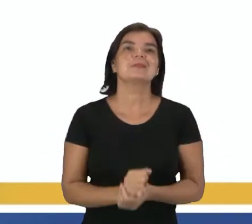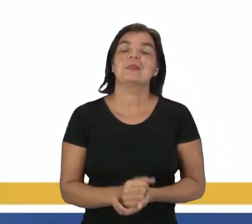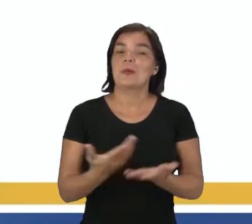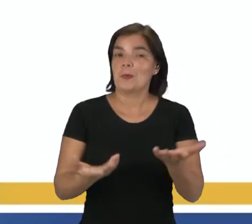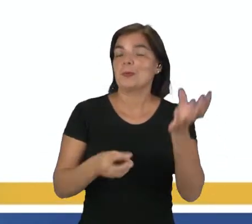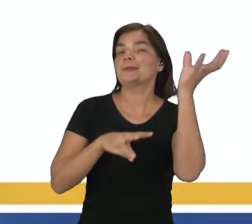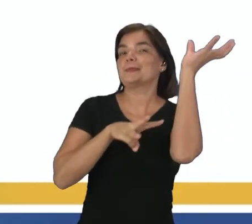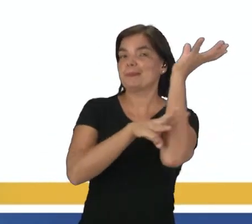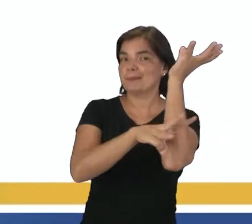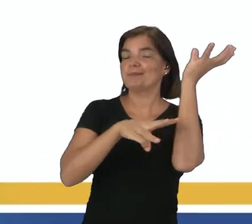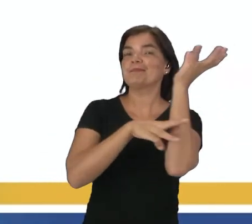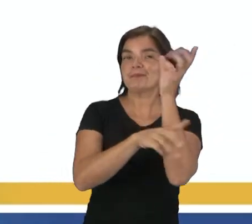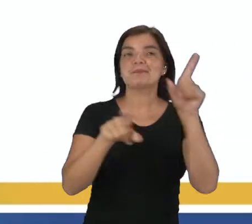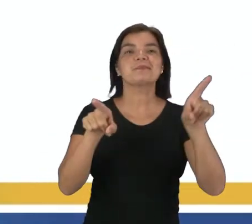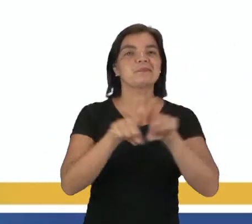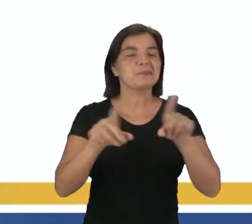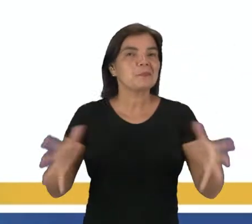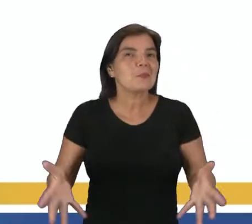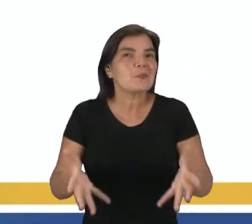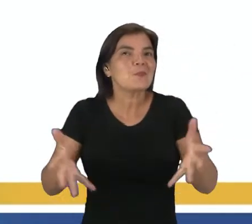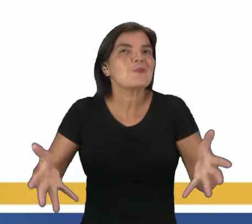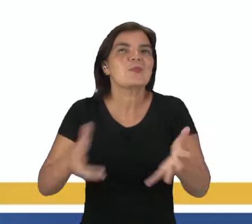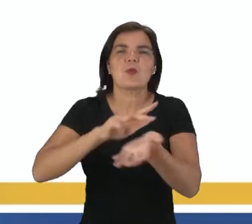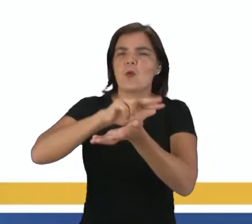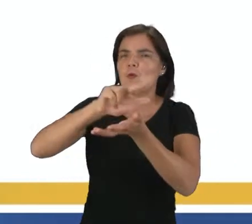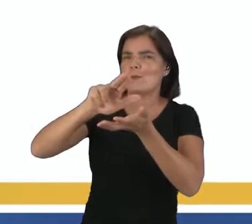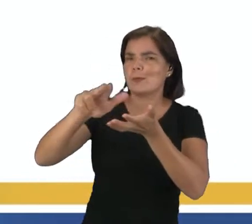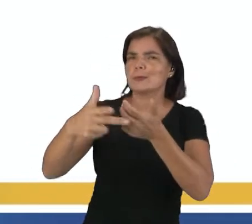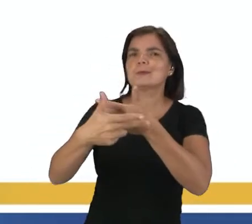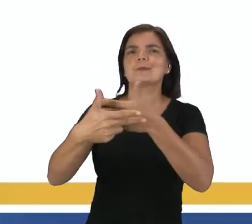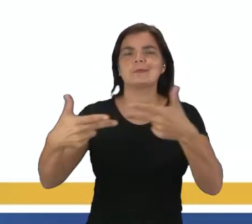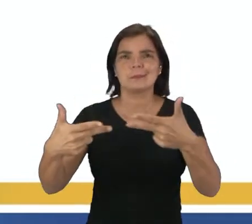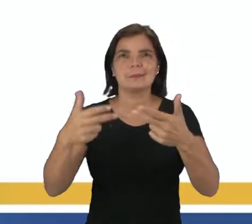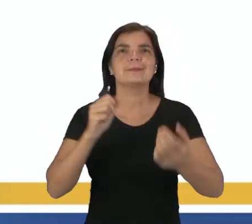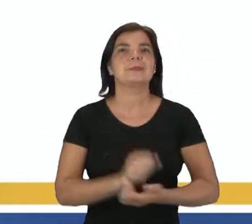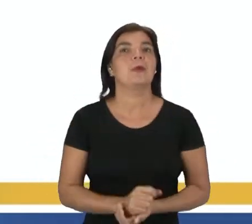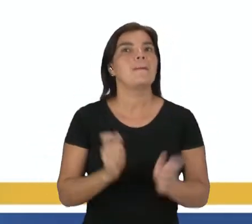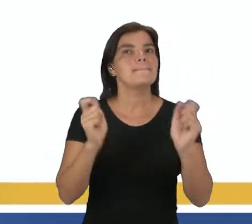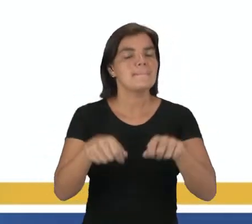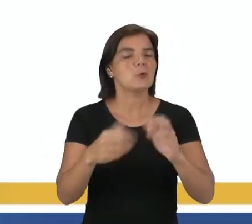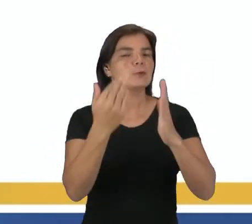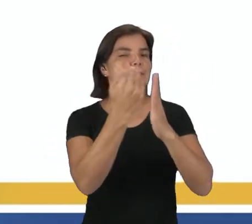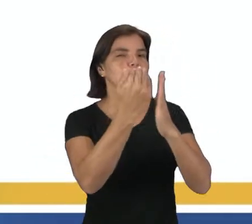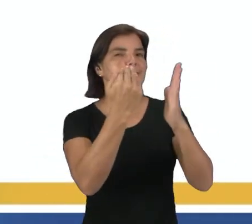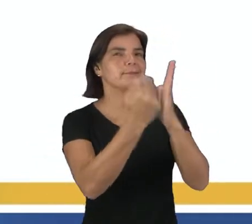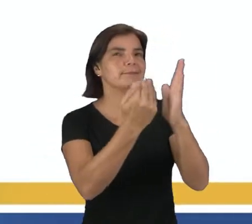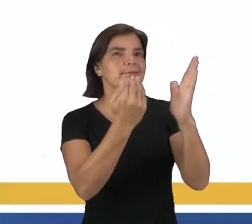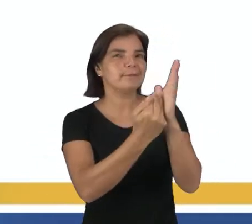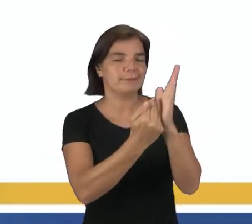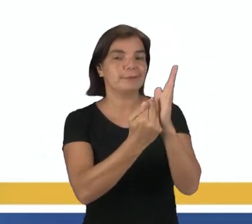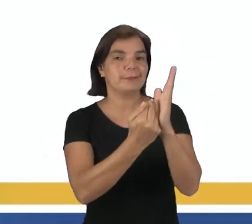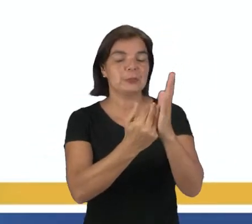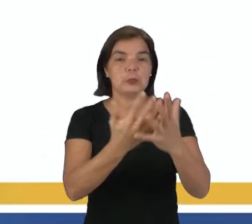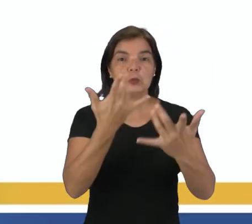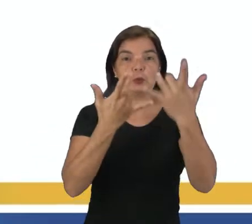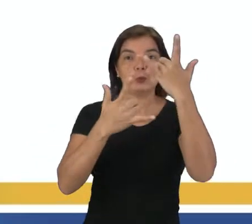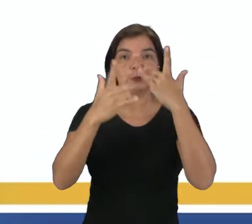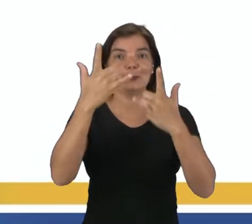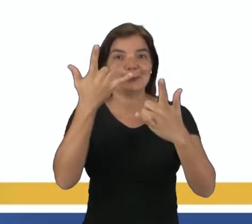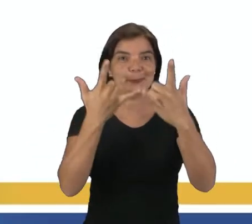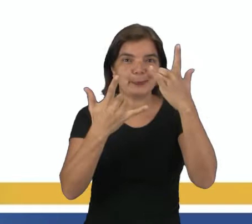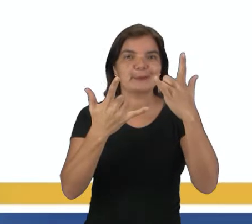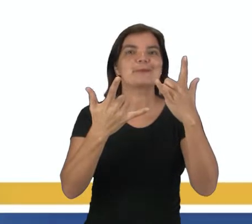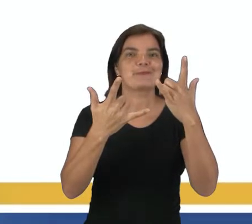o êxodo rural pode ser motivado por diferente aspectos Podemos dividir o entre fatores